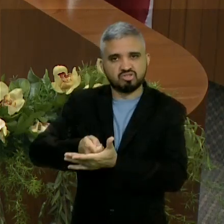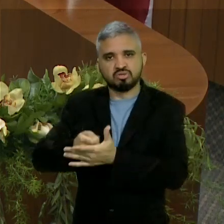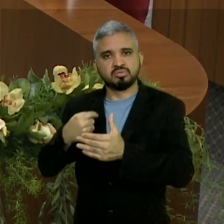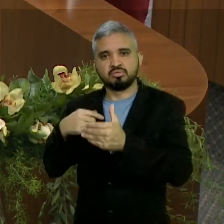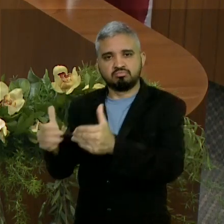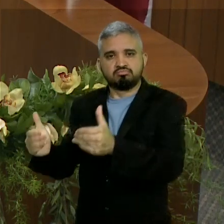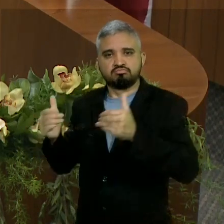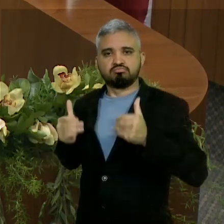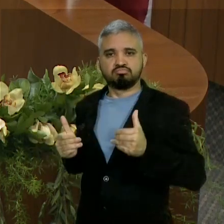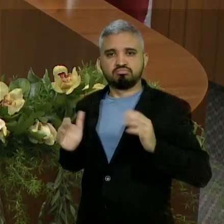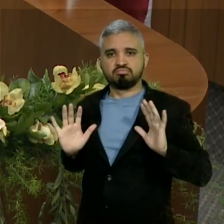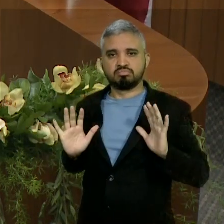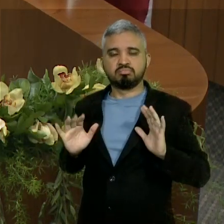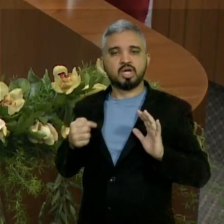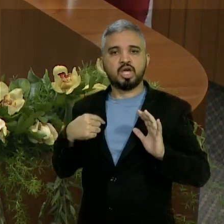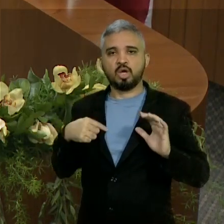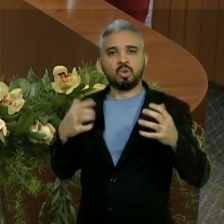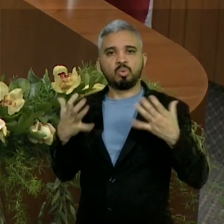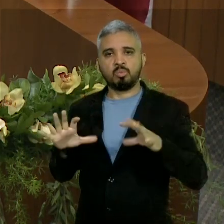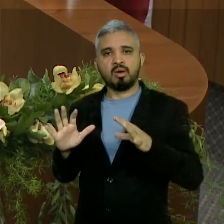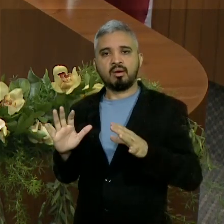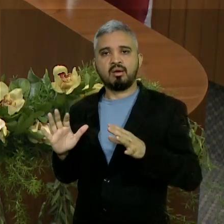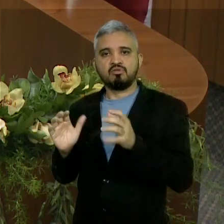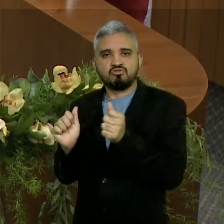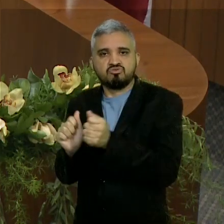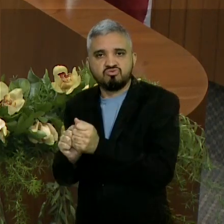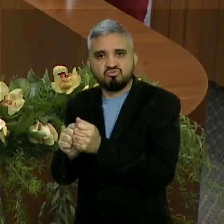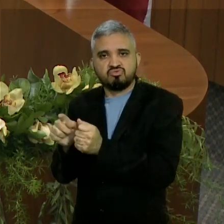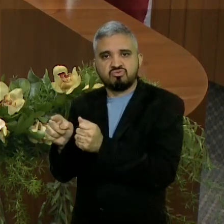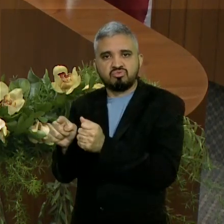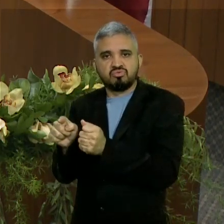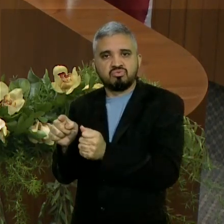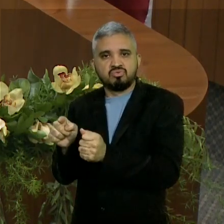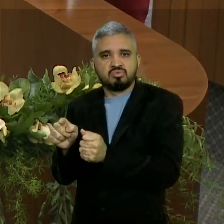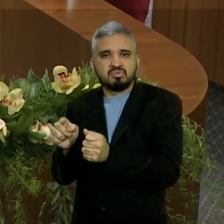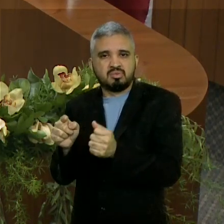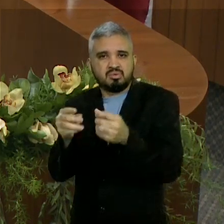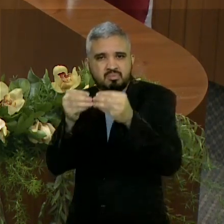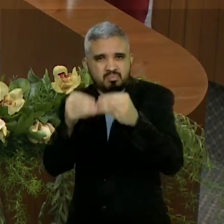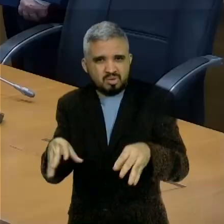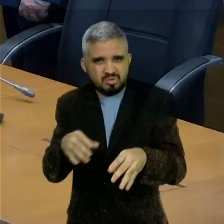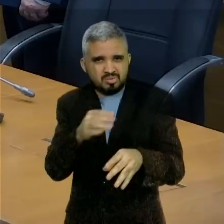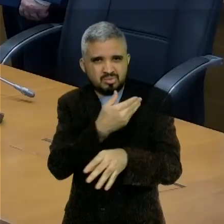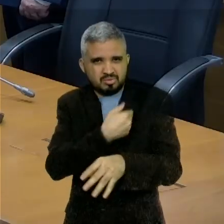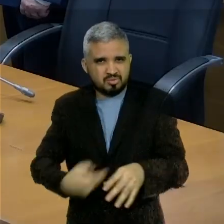cúmplice disso que está acontecendo com o povo do Maranhão Muito obrigado